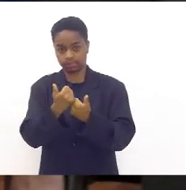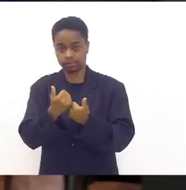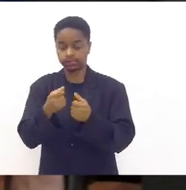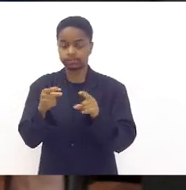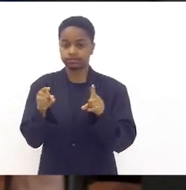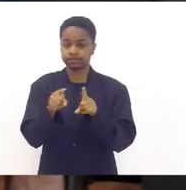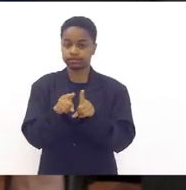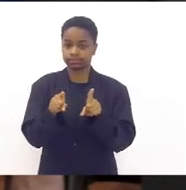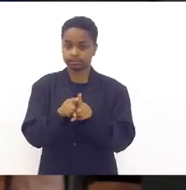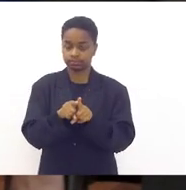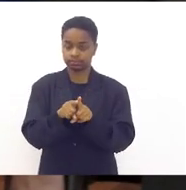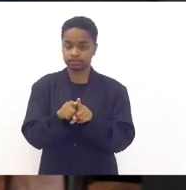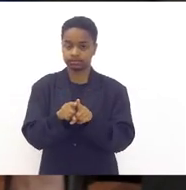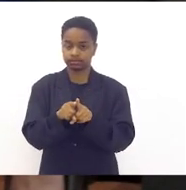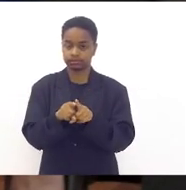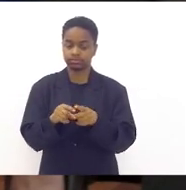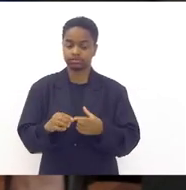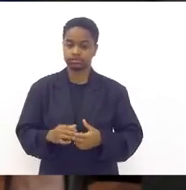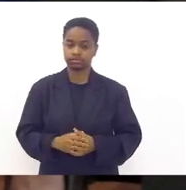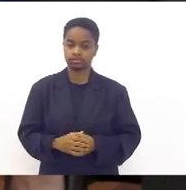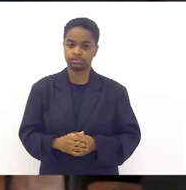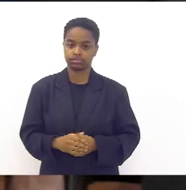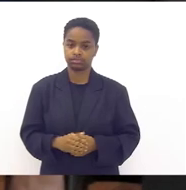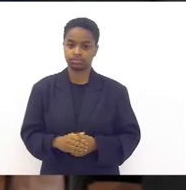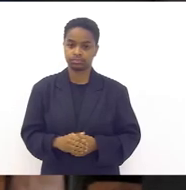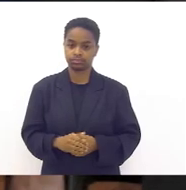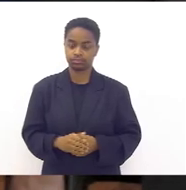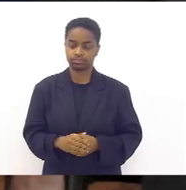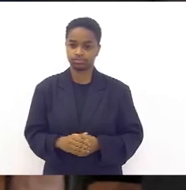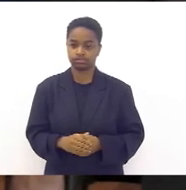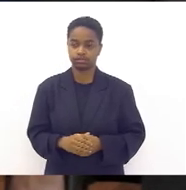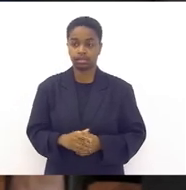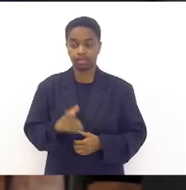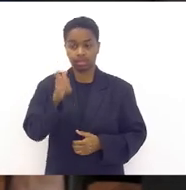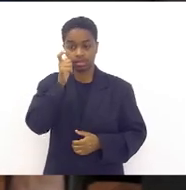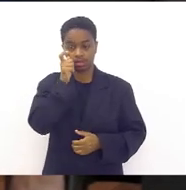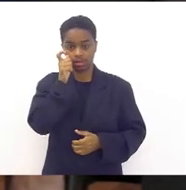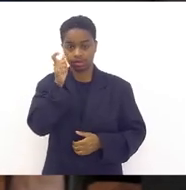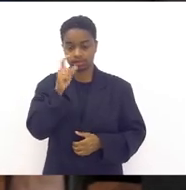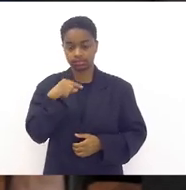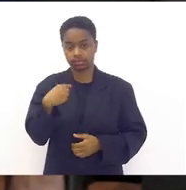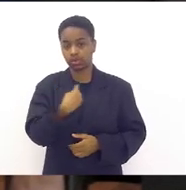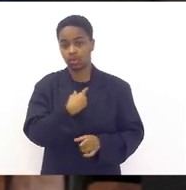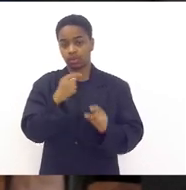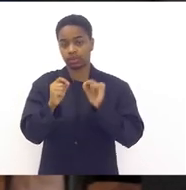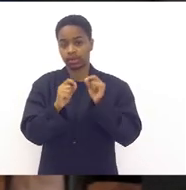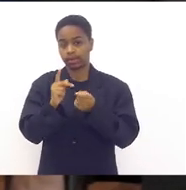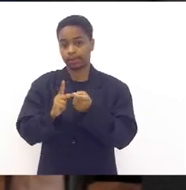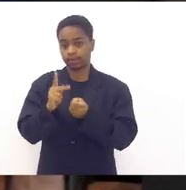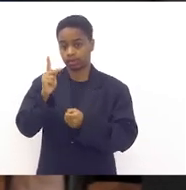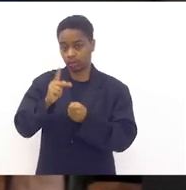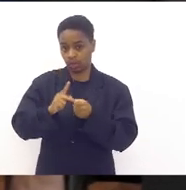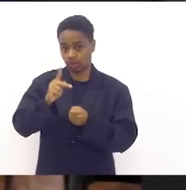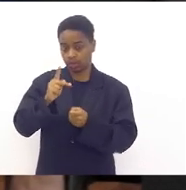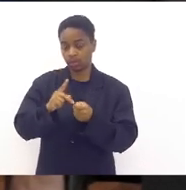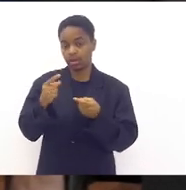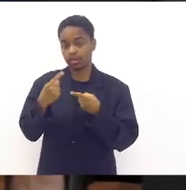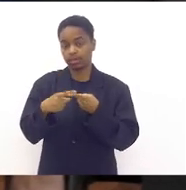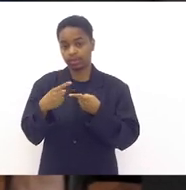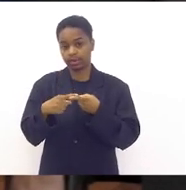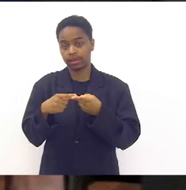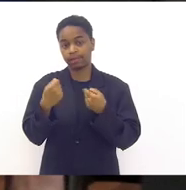do mais, né, naquilo que seria muito interessante para a gente, que é o petróleo, que deveria